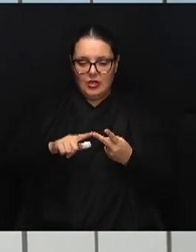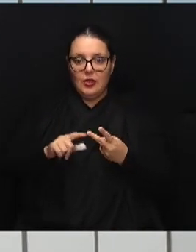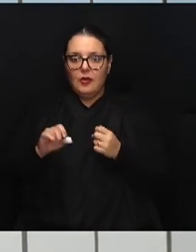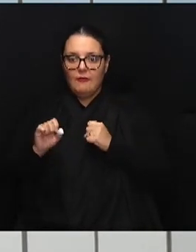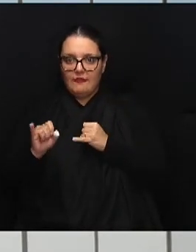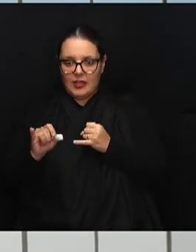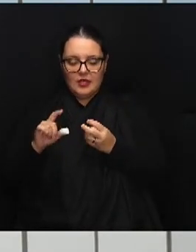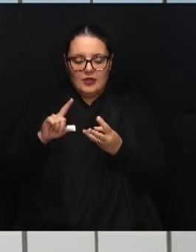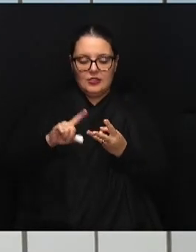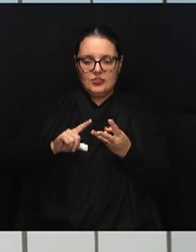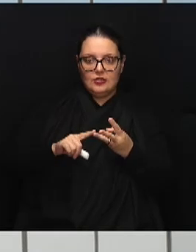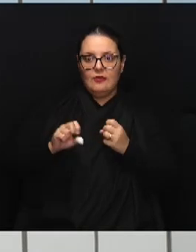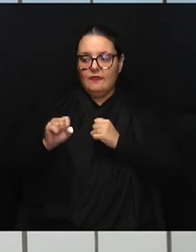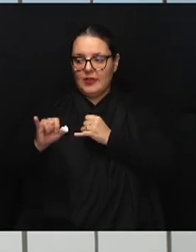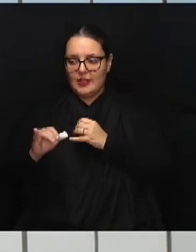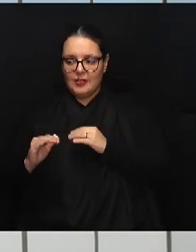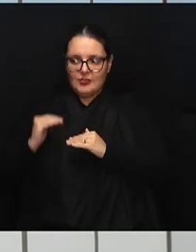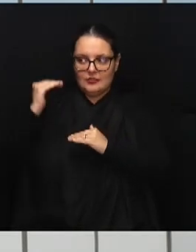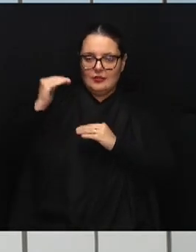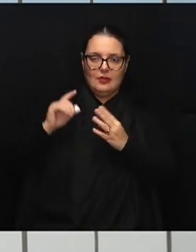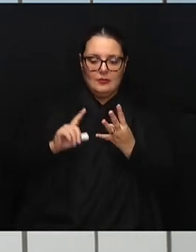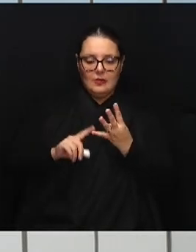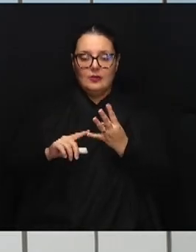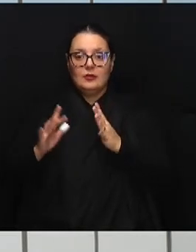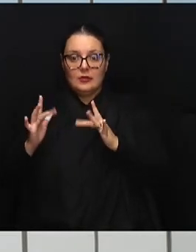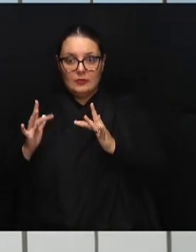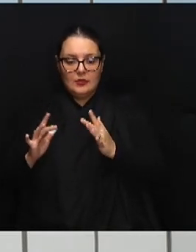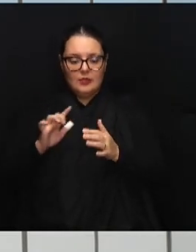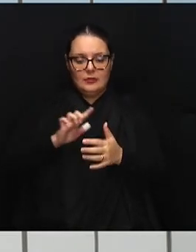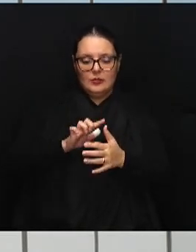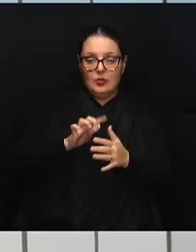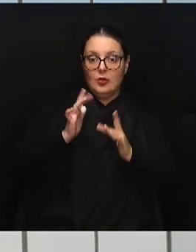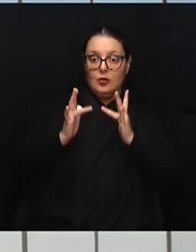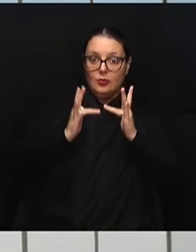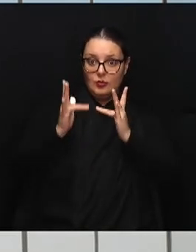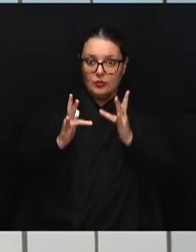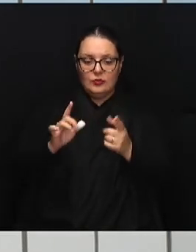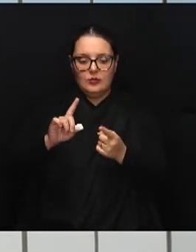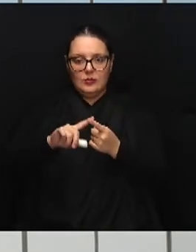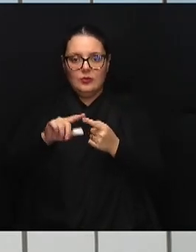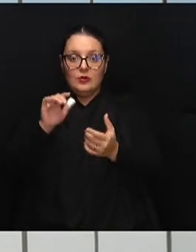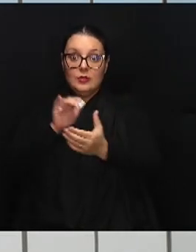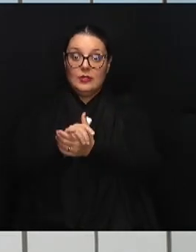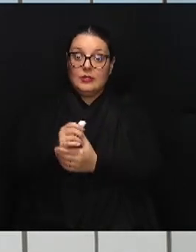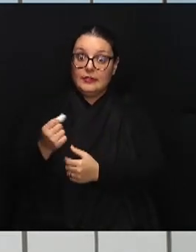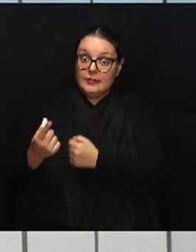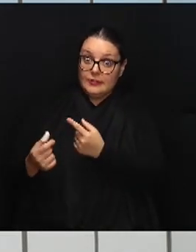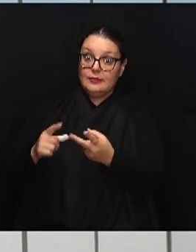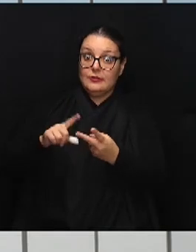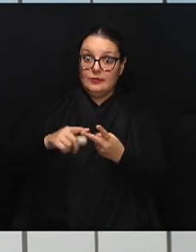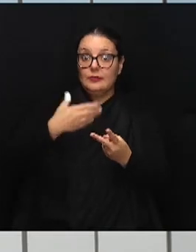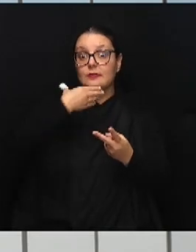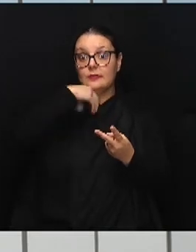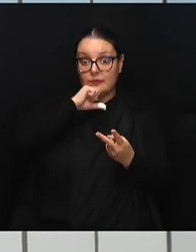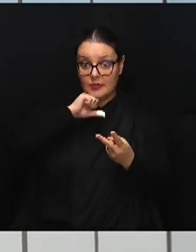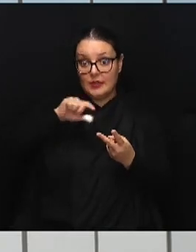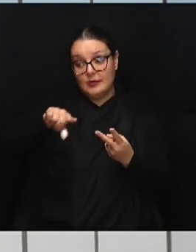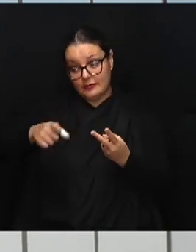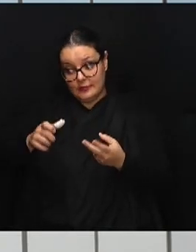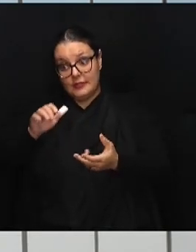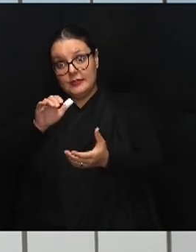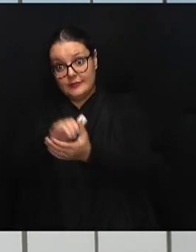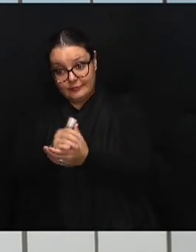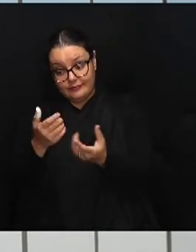premium, o namorado, o noivo, o marido, e aí, em muitos casos, o pai e o ex-marido também,